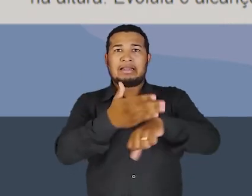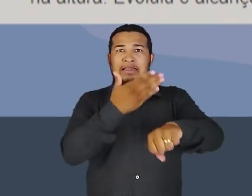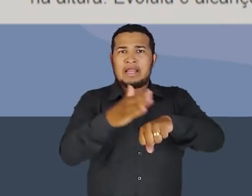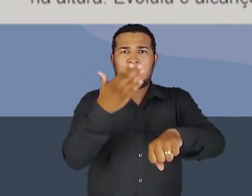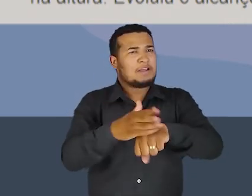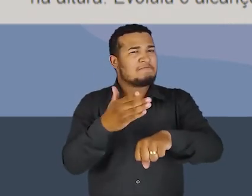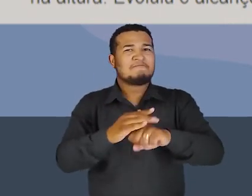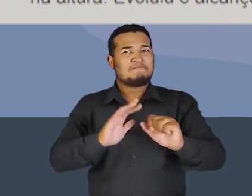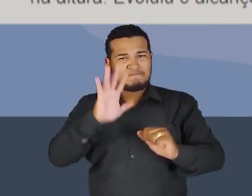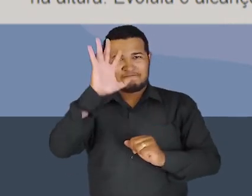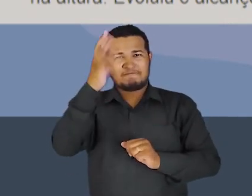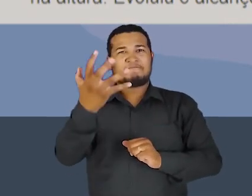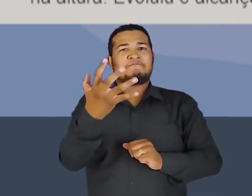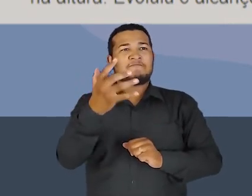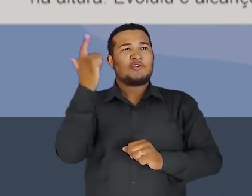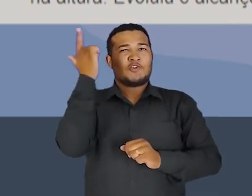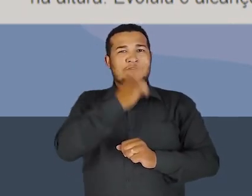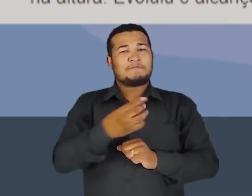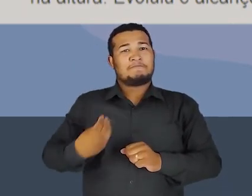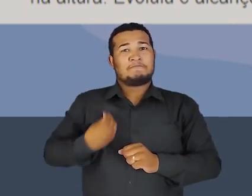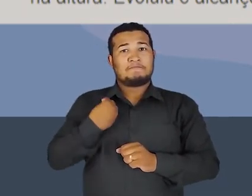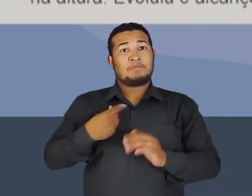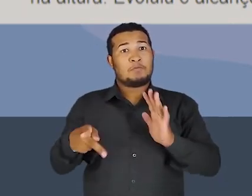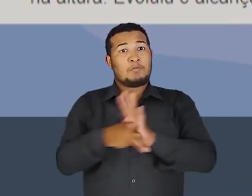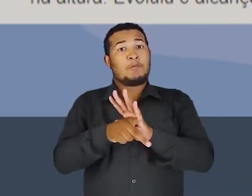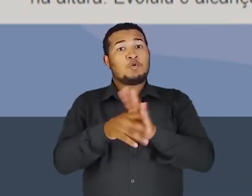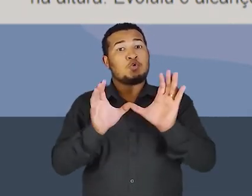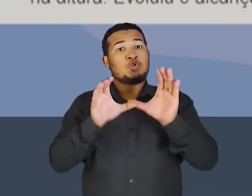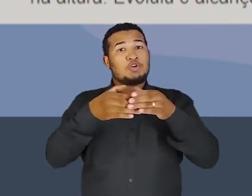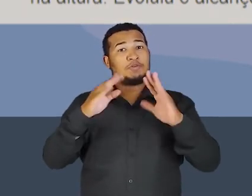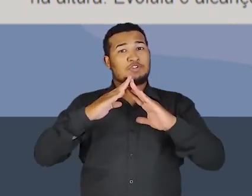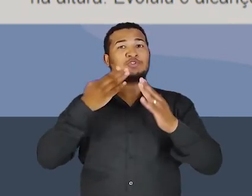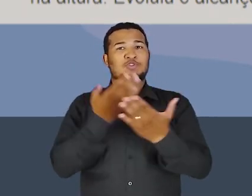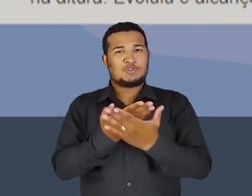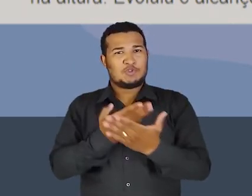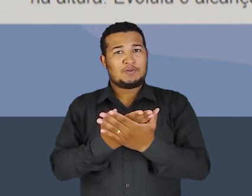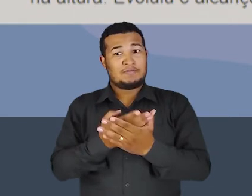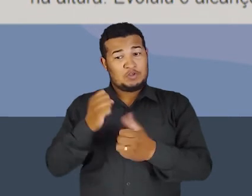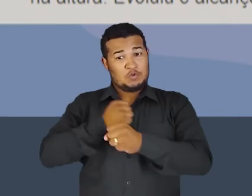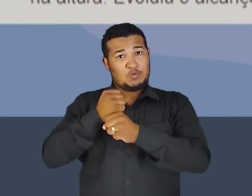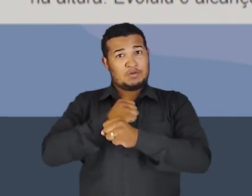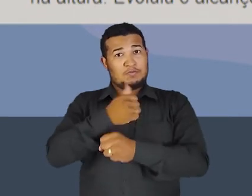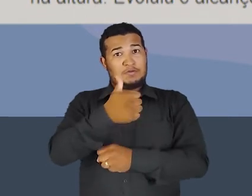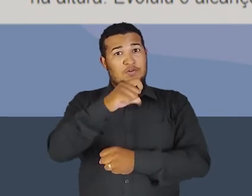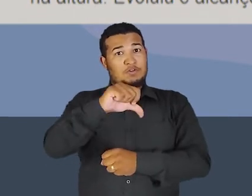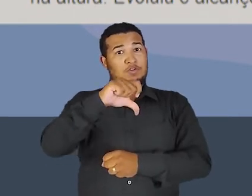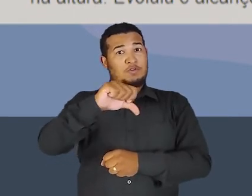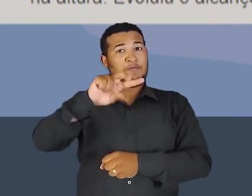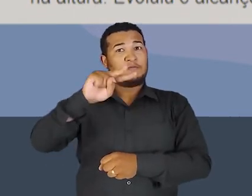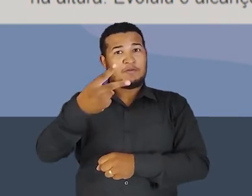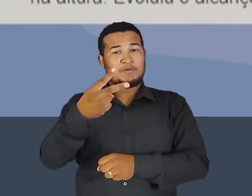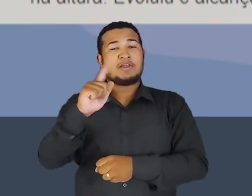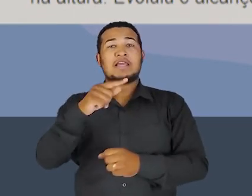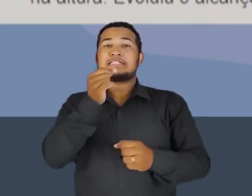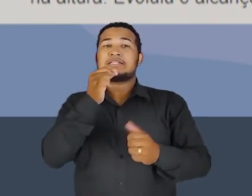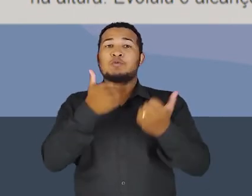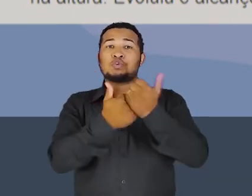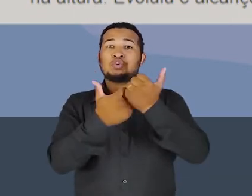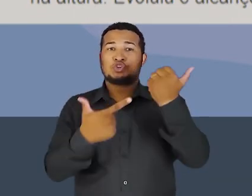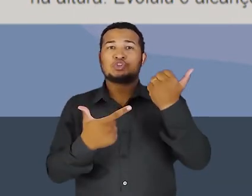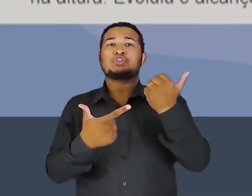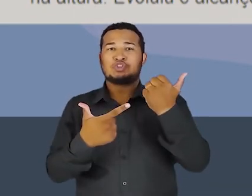se arriscar e passou a fazer parte do time de handebol da escola, que naquele ano, em 1992, foi vice-campeão